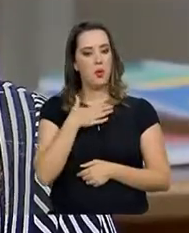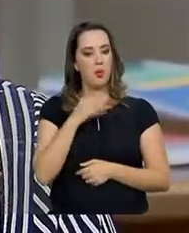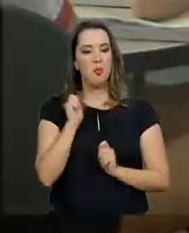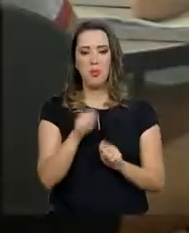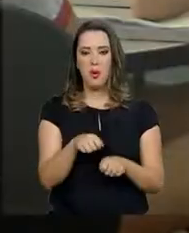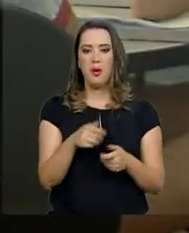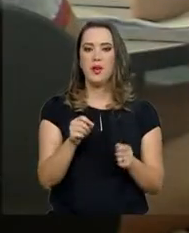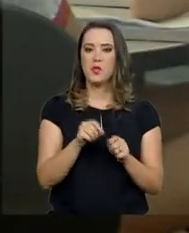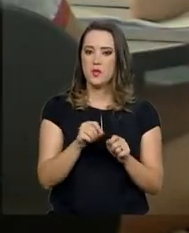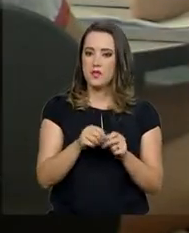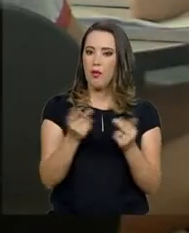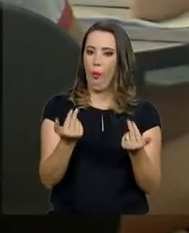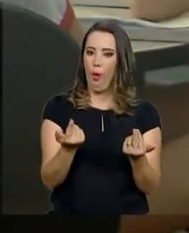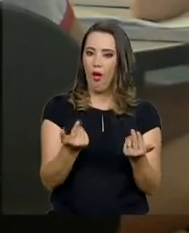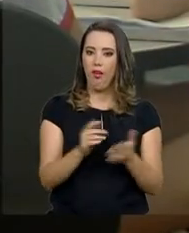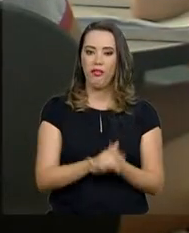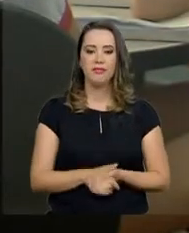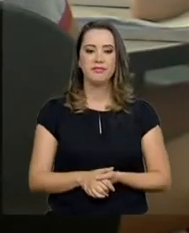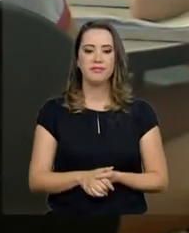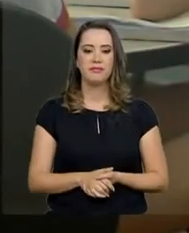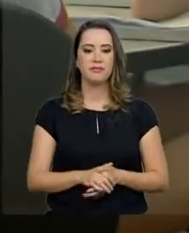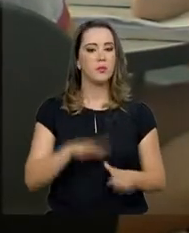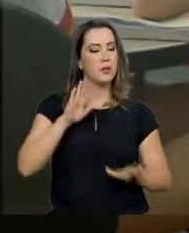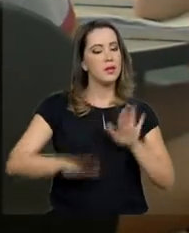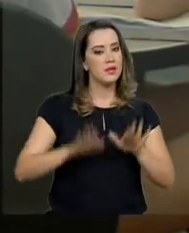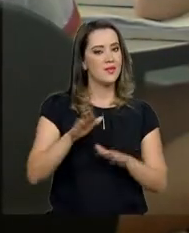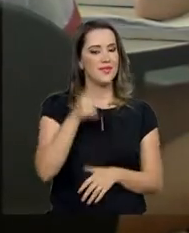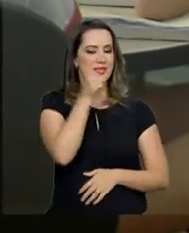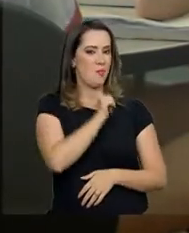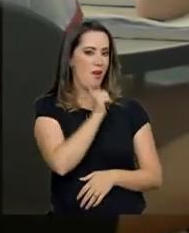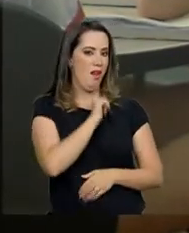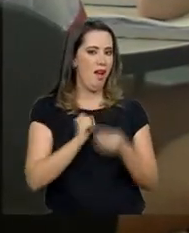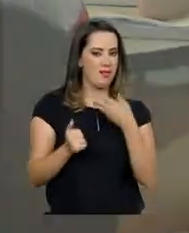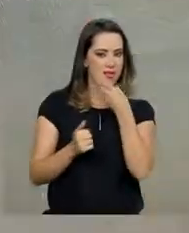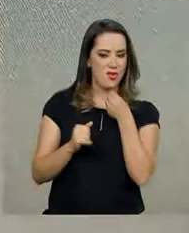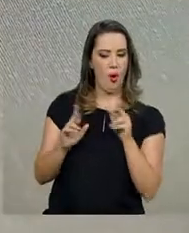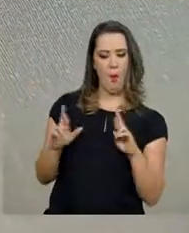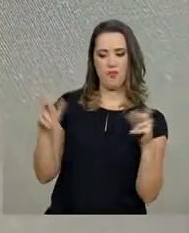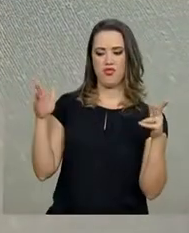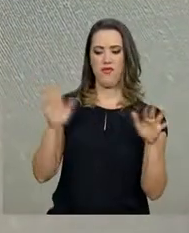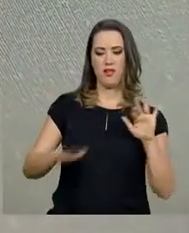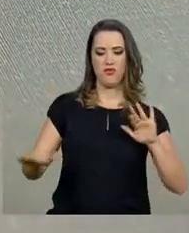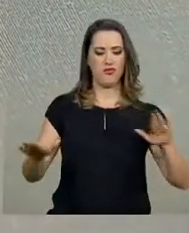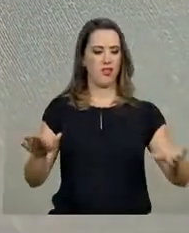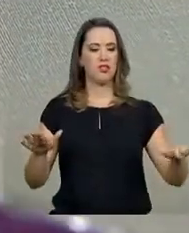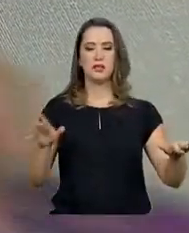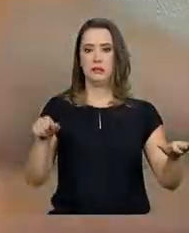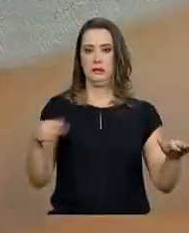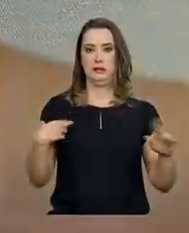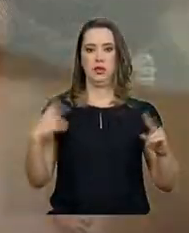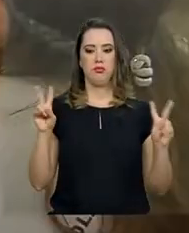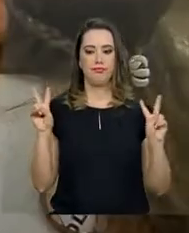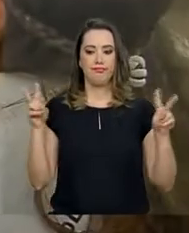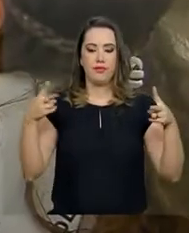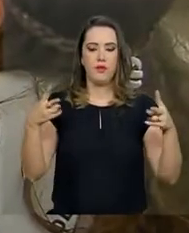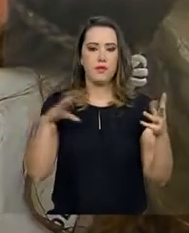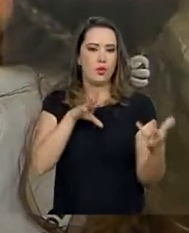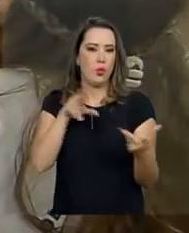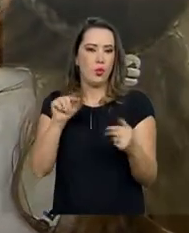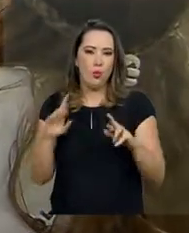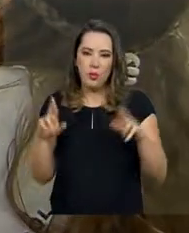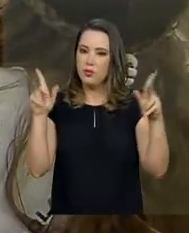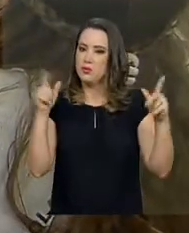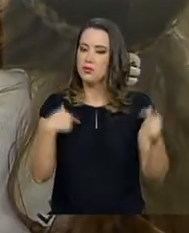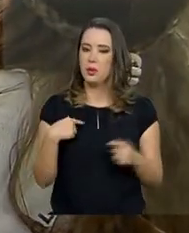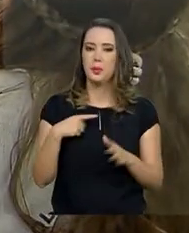posso fazer. No geral, as mulheres e os homens são criados de forma diferente, então eles têm visão sobre o mundo diferente. Então